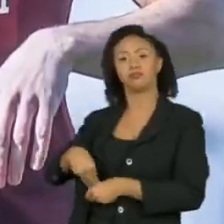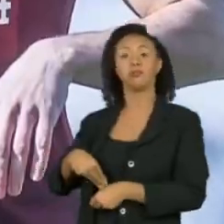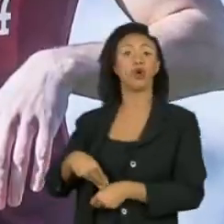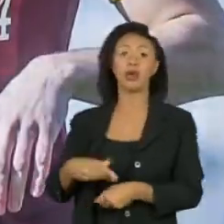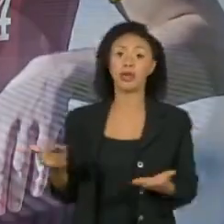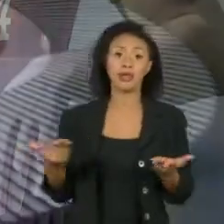patrocínio